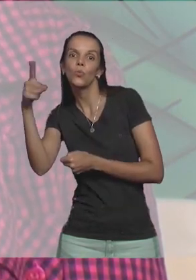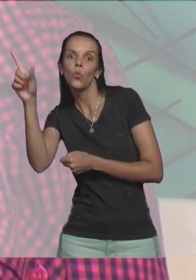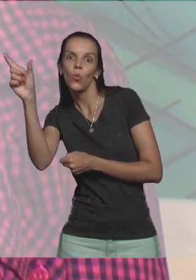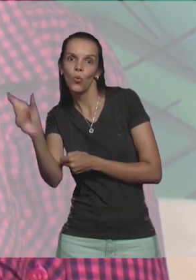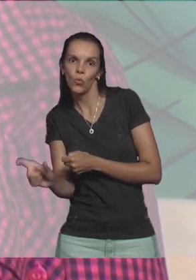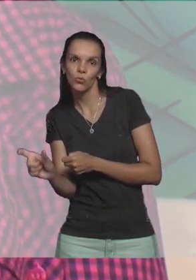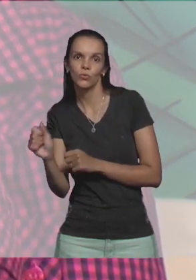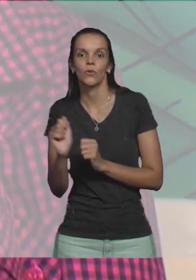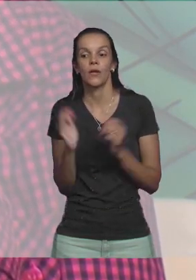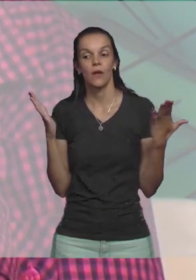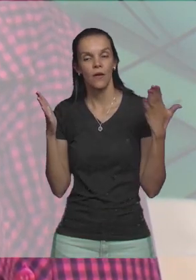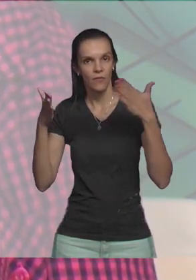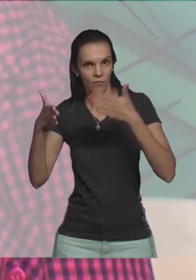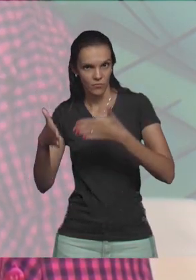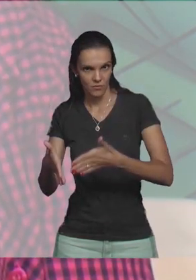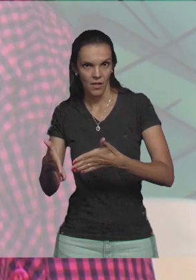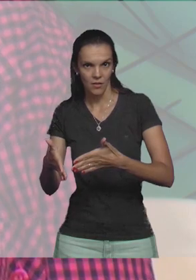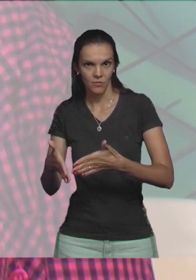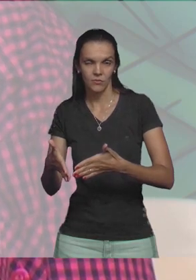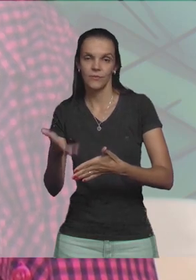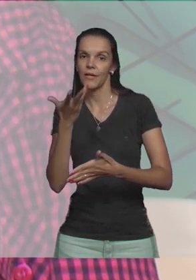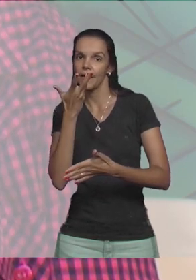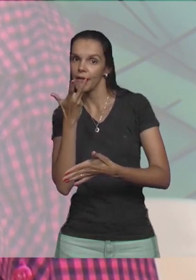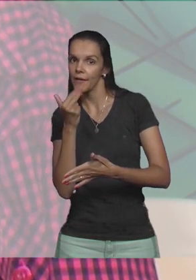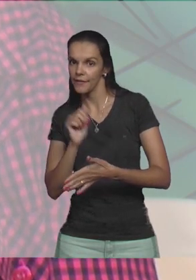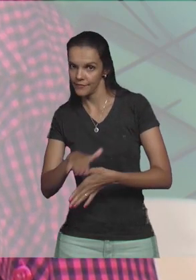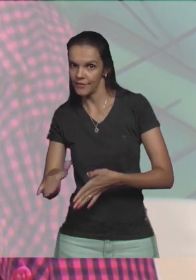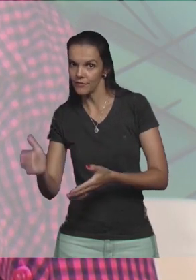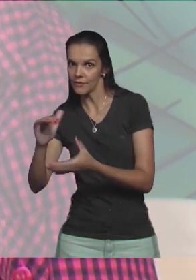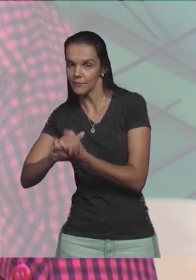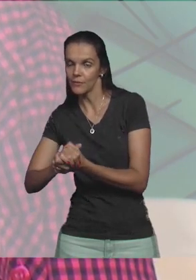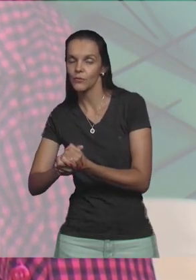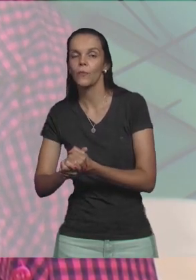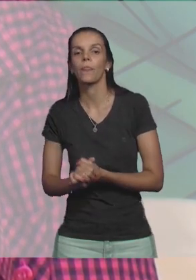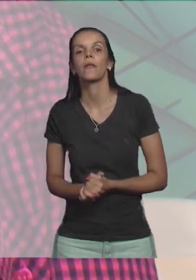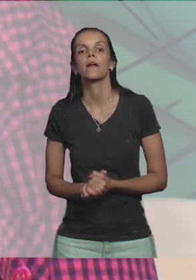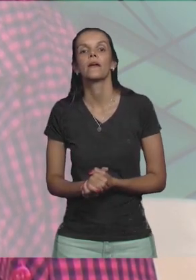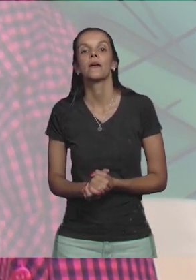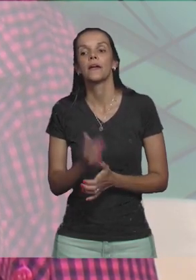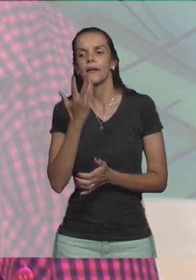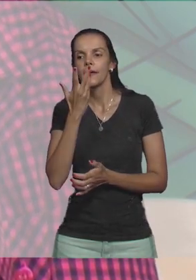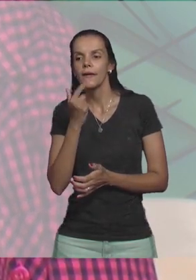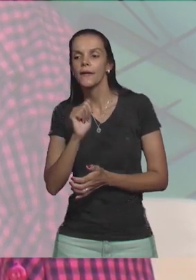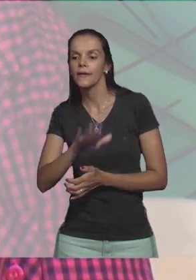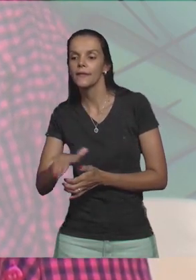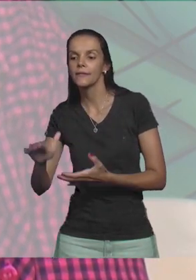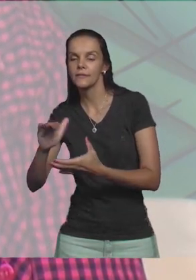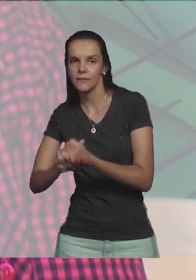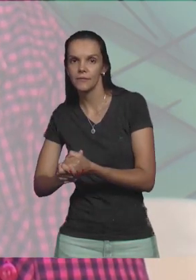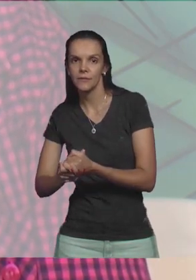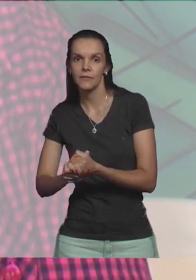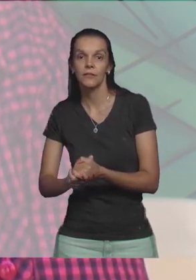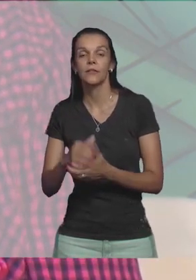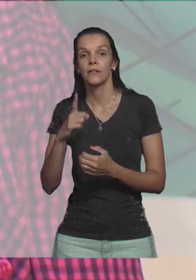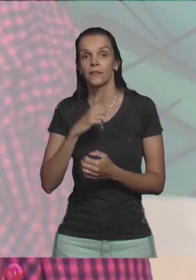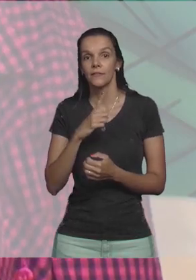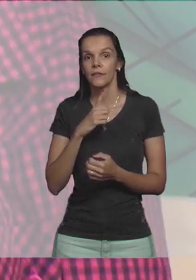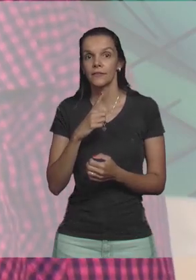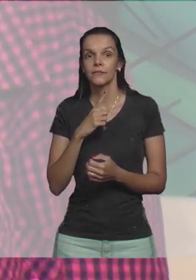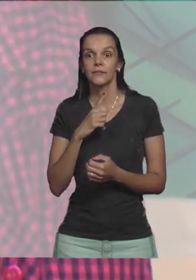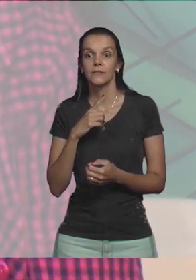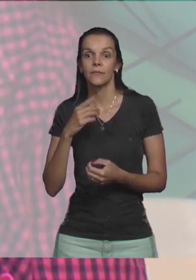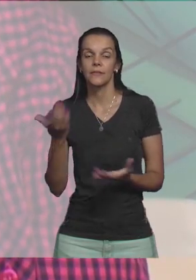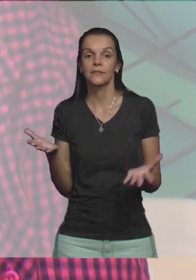voltada para a infância também, que era o casamento de crianças. E a gente vai ter, né, nesse casamento de crianças, os processos de intersecção, como a gente